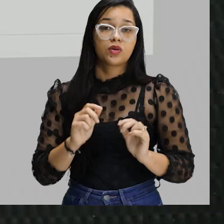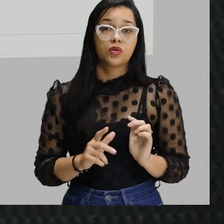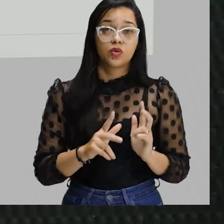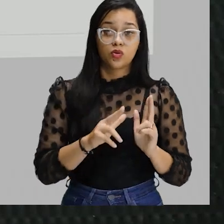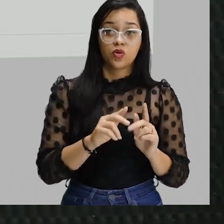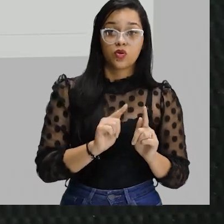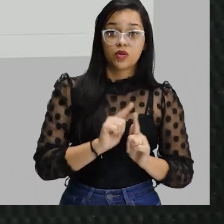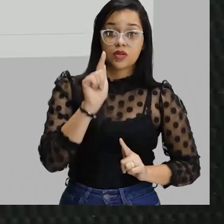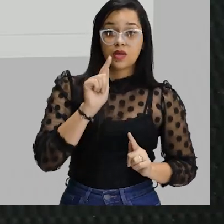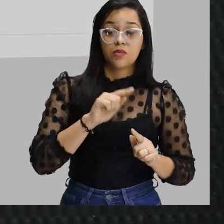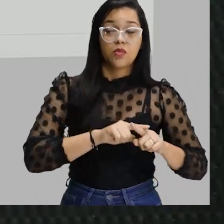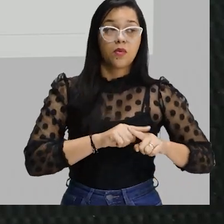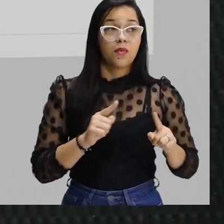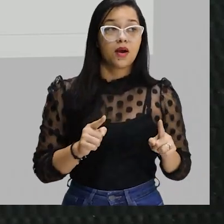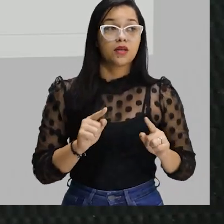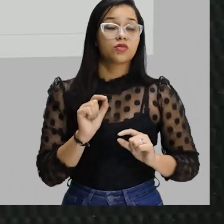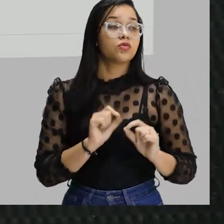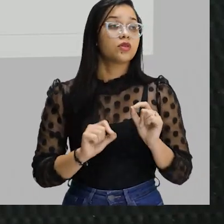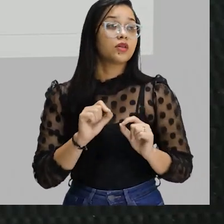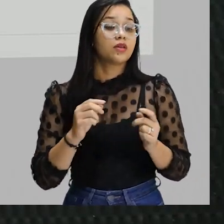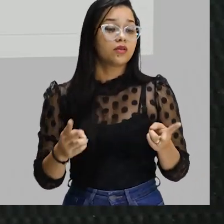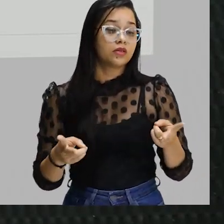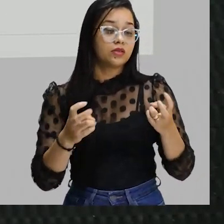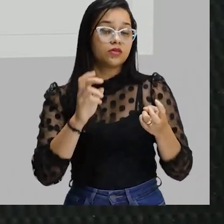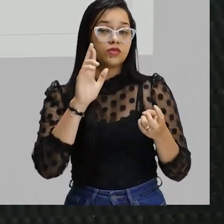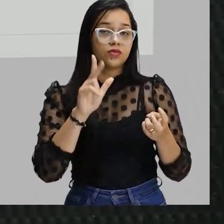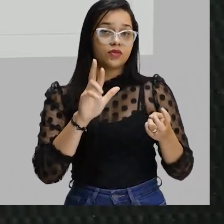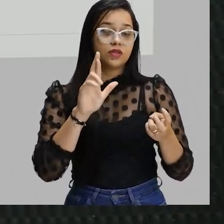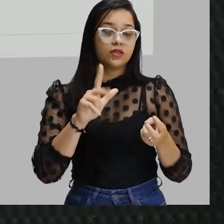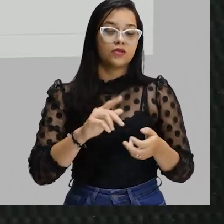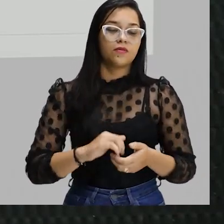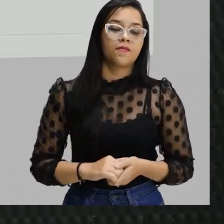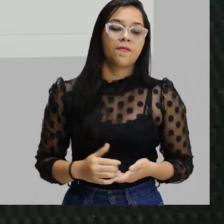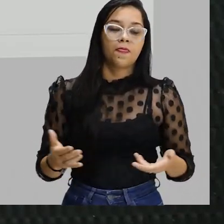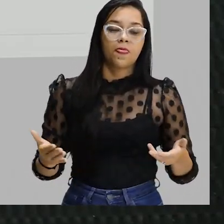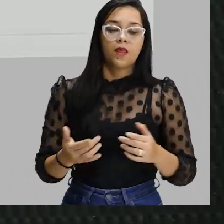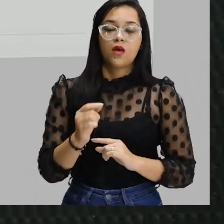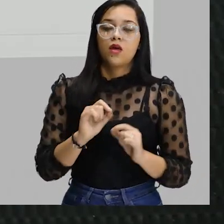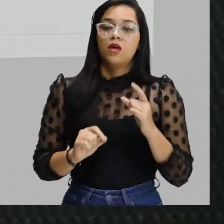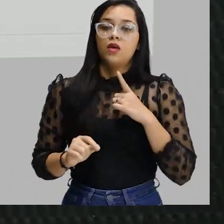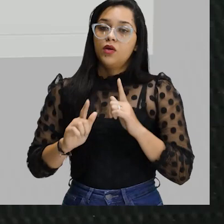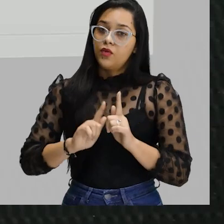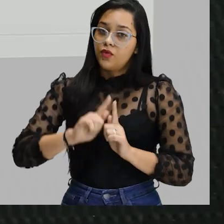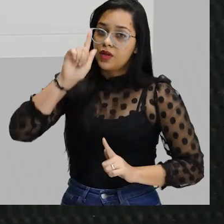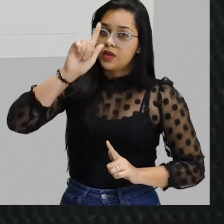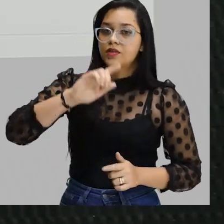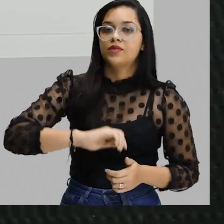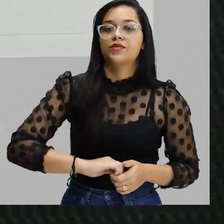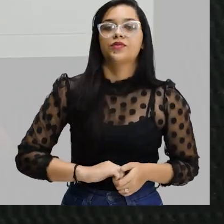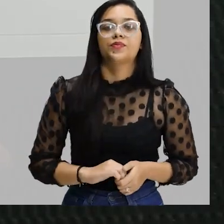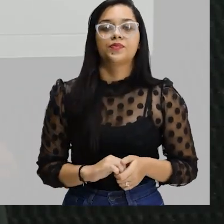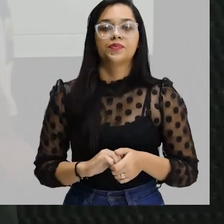mesmos exemplos, mas em perspectivas diferentes. Vamos ver a ação de um foguete. Tá,